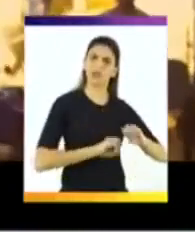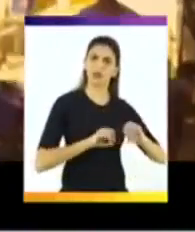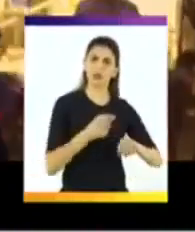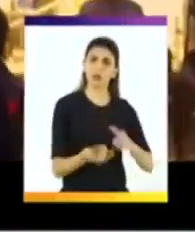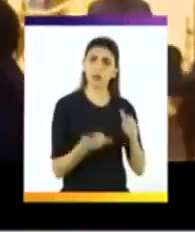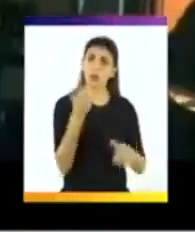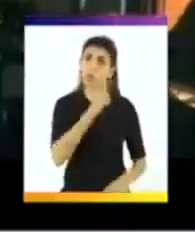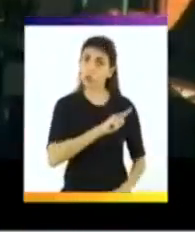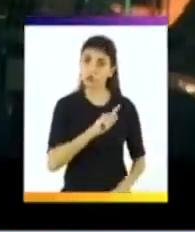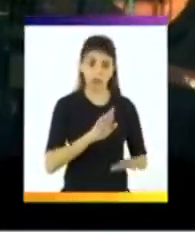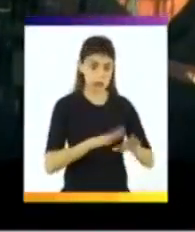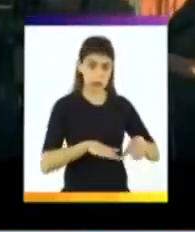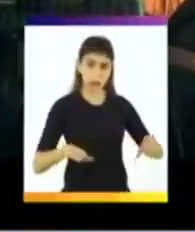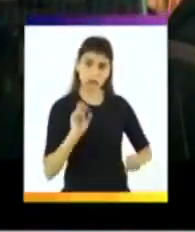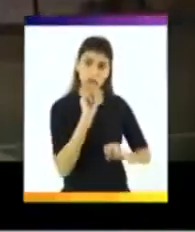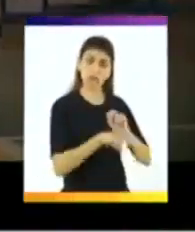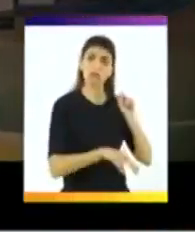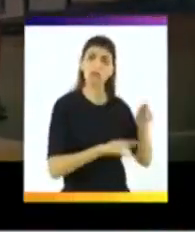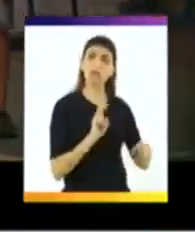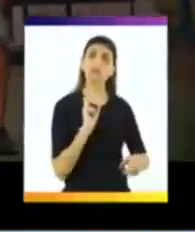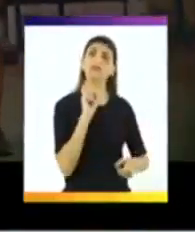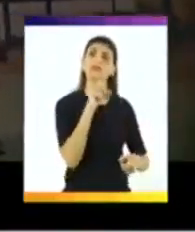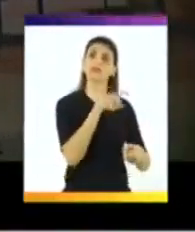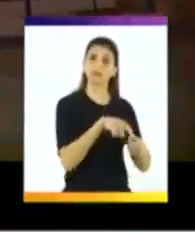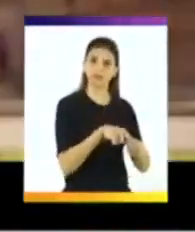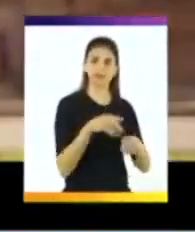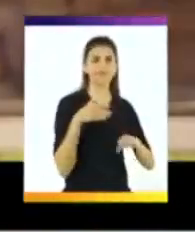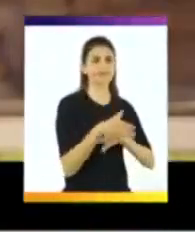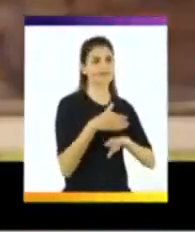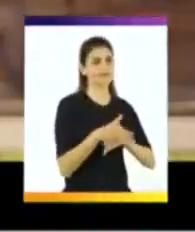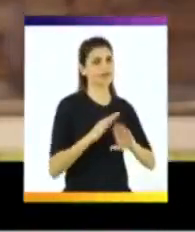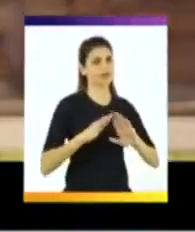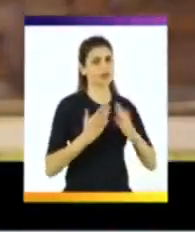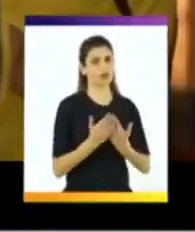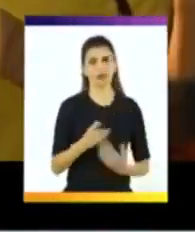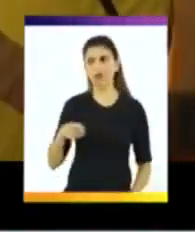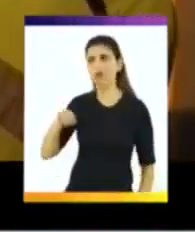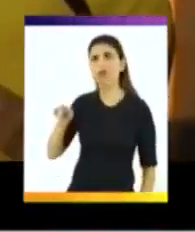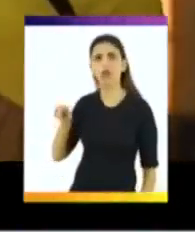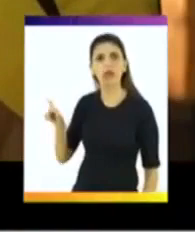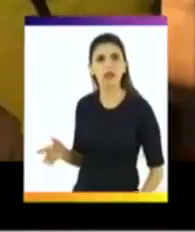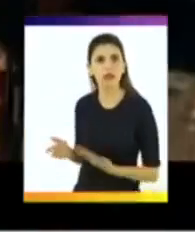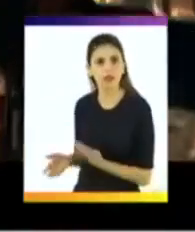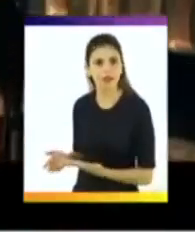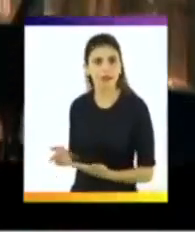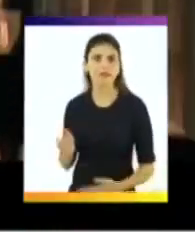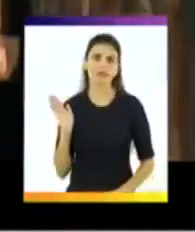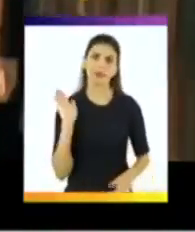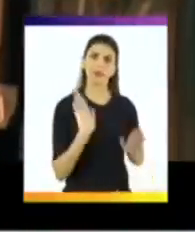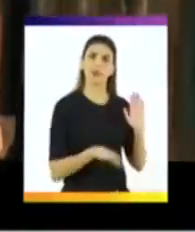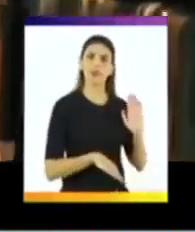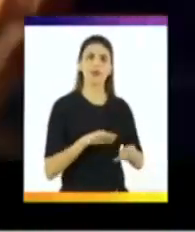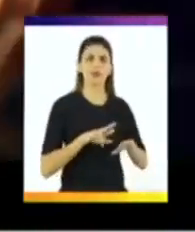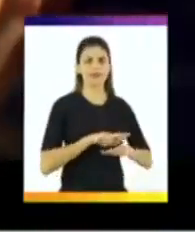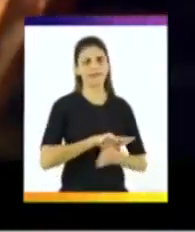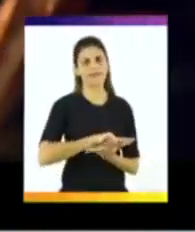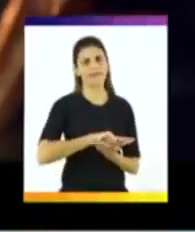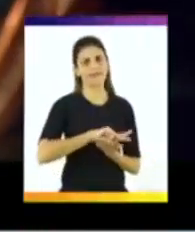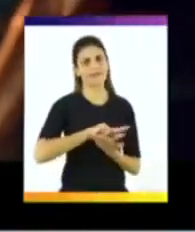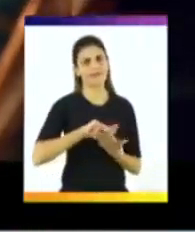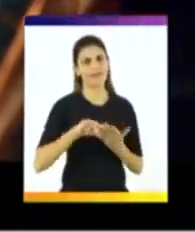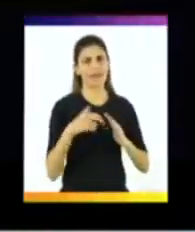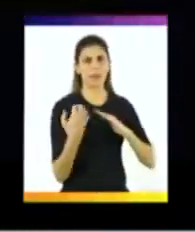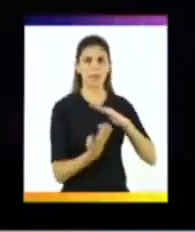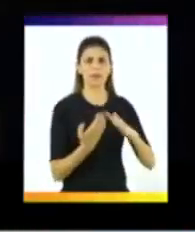porque o entendimento da campanha de tal de Castro é de que uma parte do Rio de Janeiro simplesmente não conhece o governador e isso